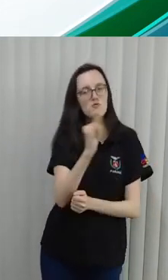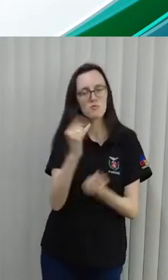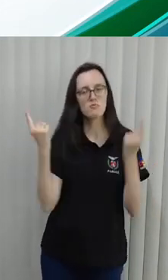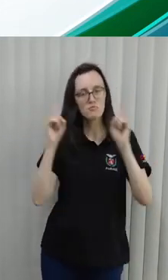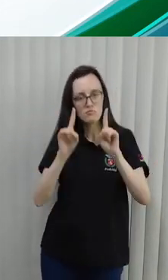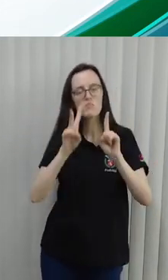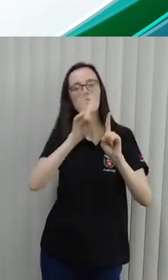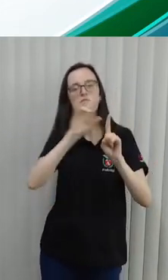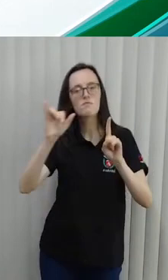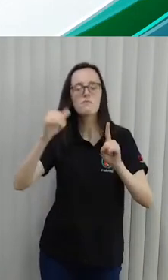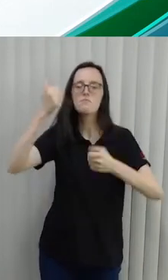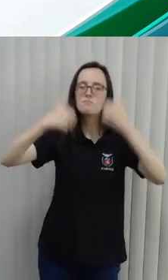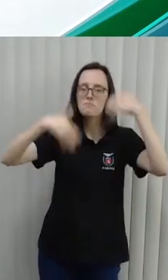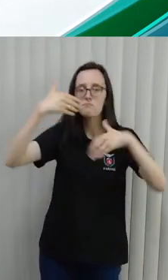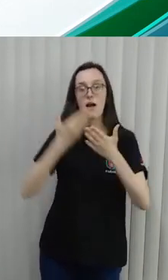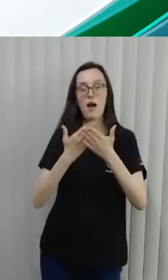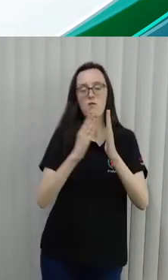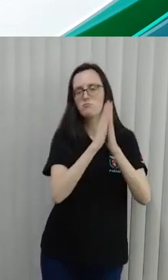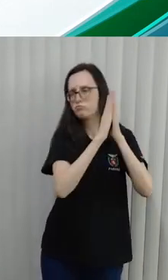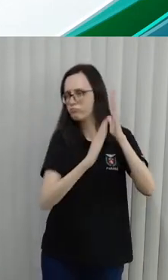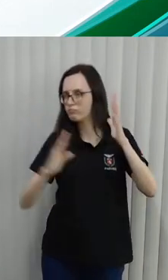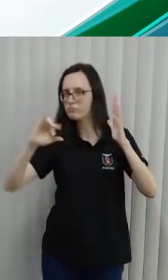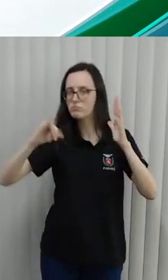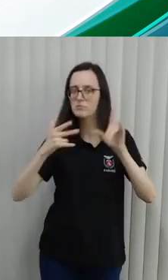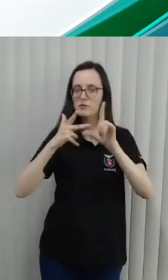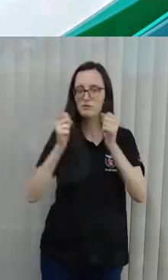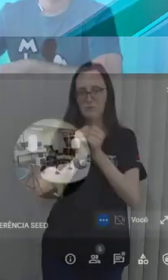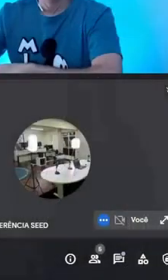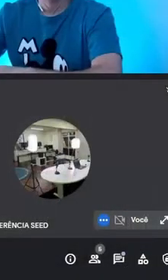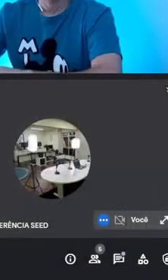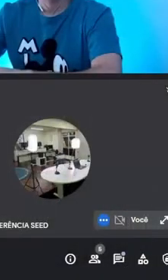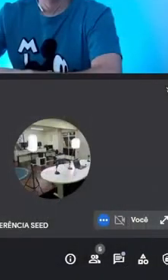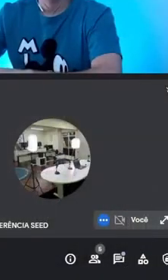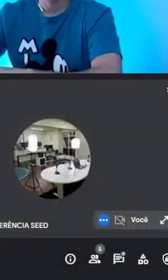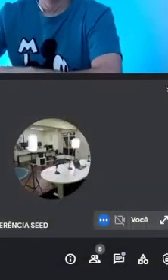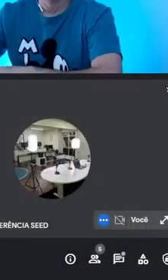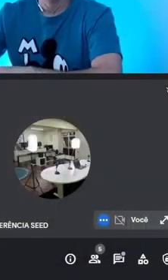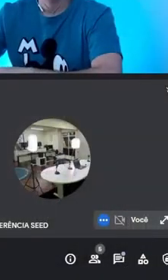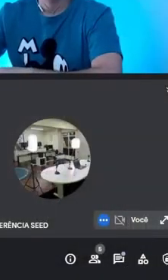que darão este aulão, essa live com vocês.